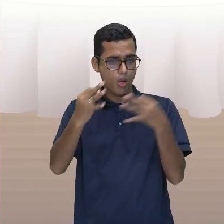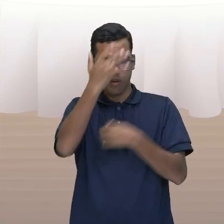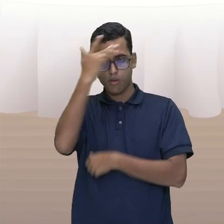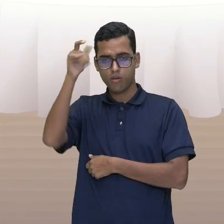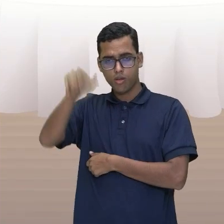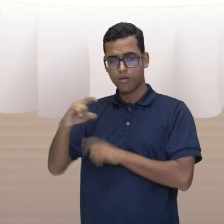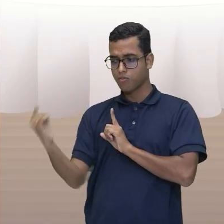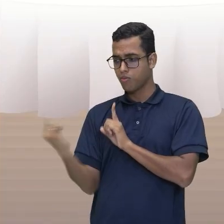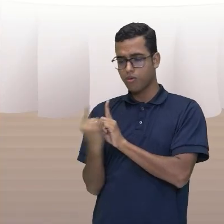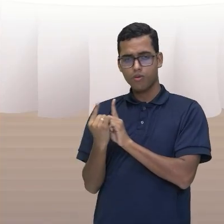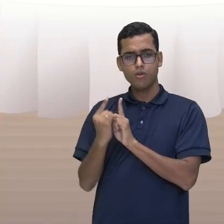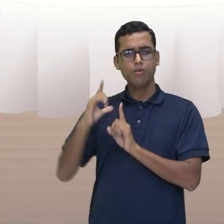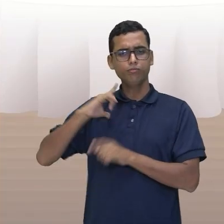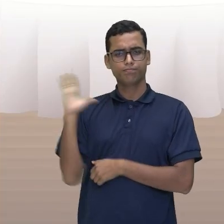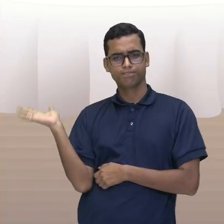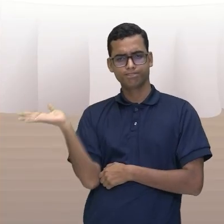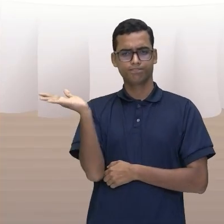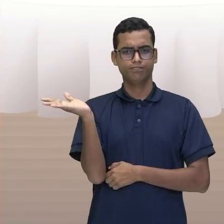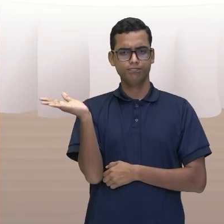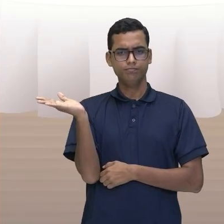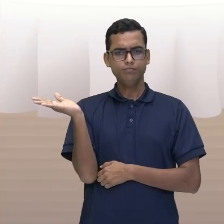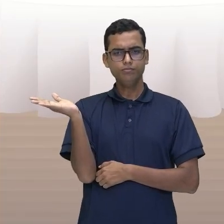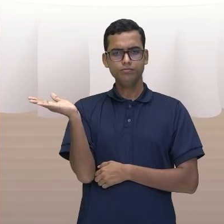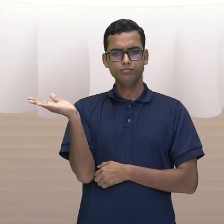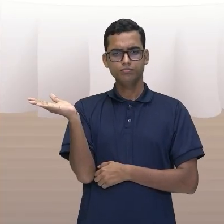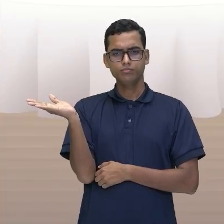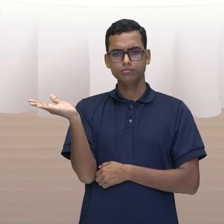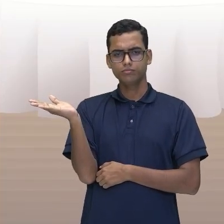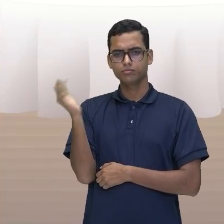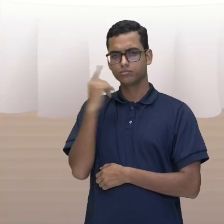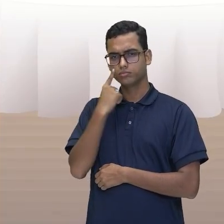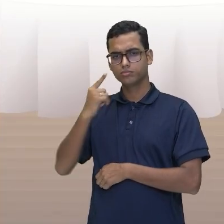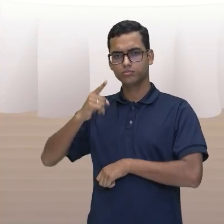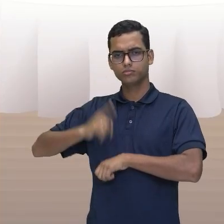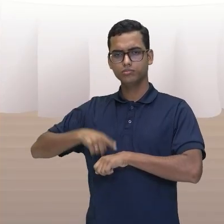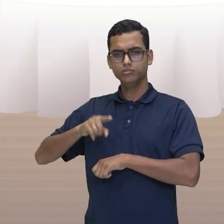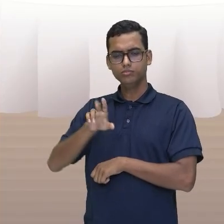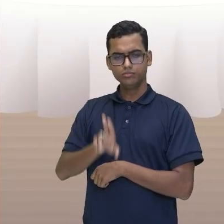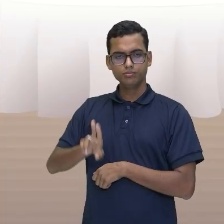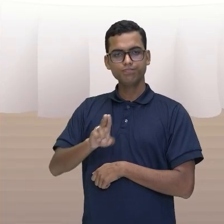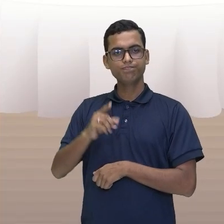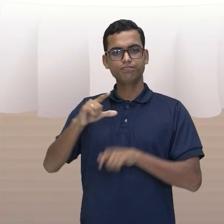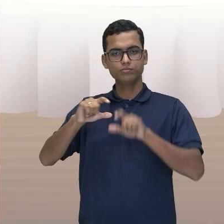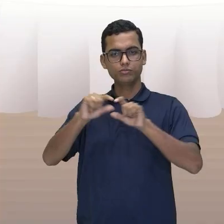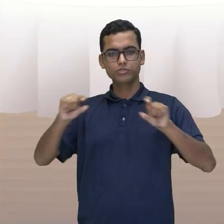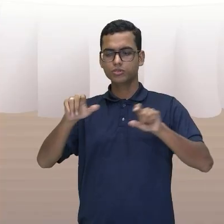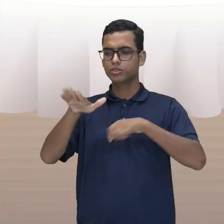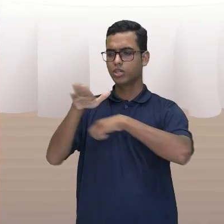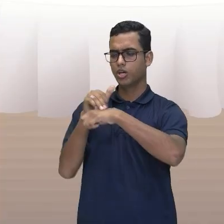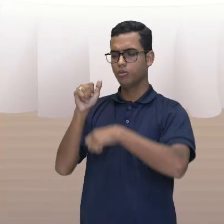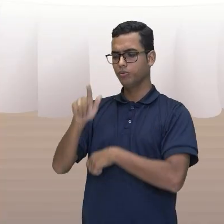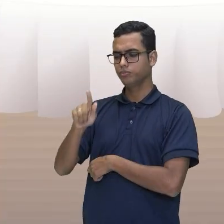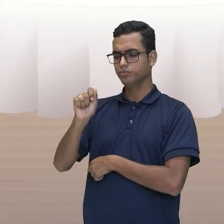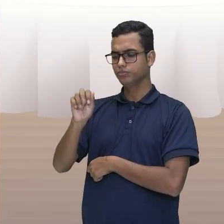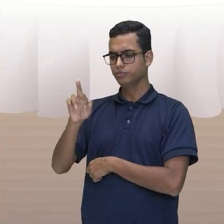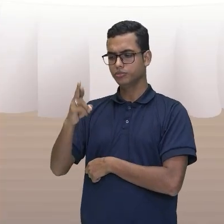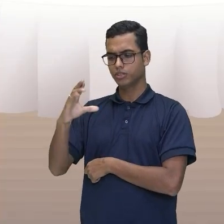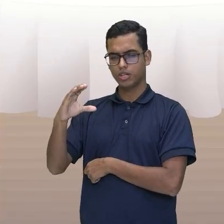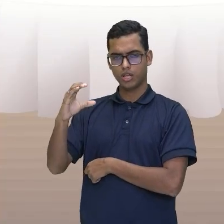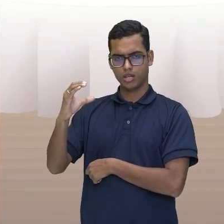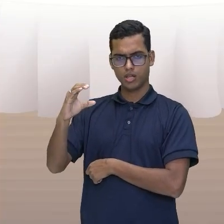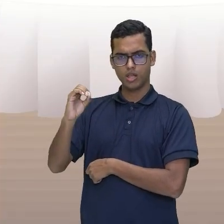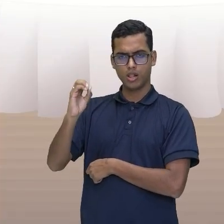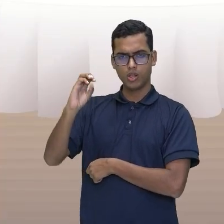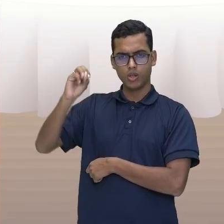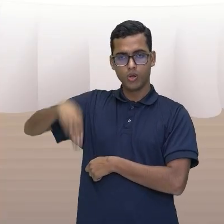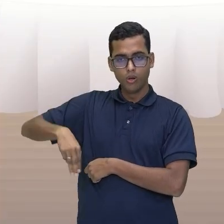ei, garçom, wait, please. Ou então, wait, come here. Garçom, vem cá. Dando boa noite, eu já quebro um